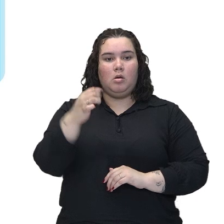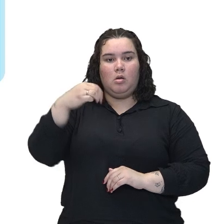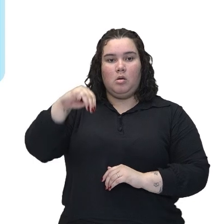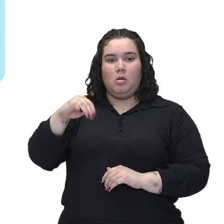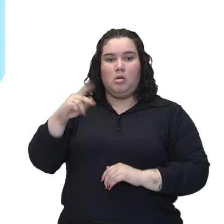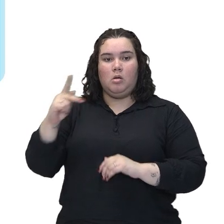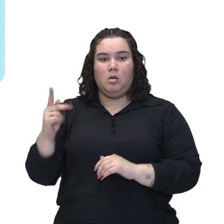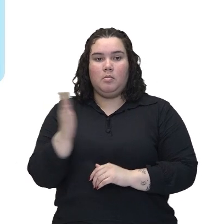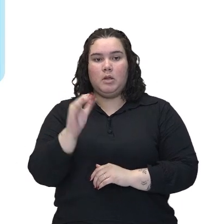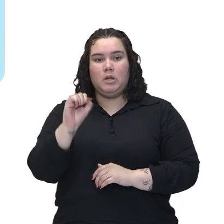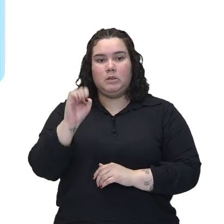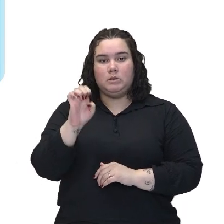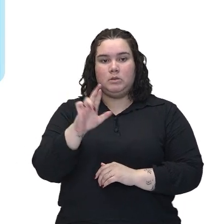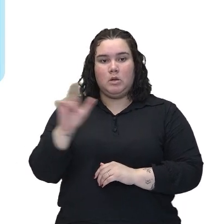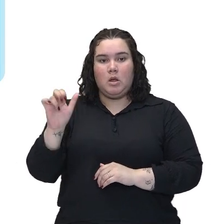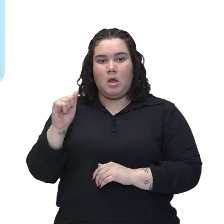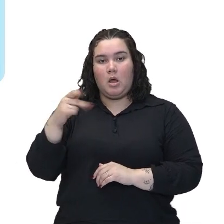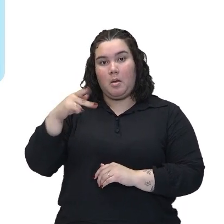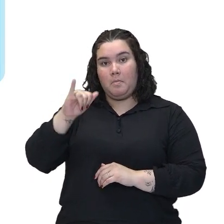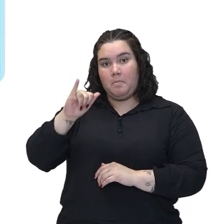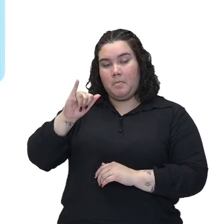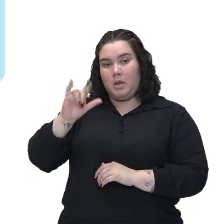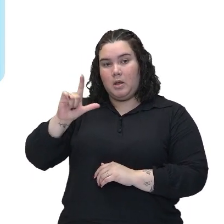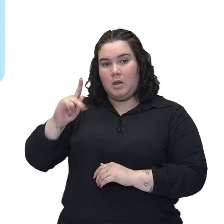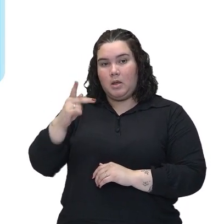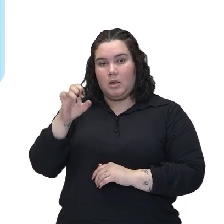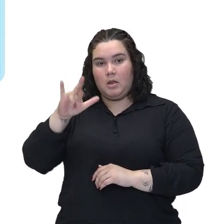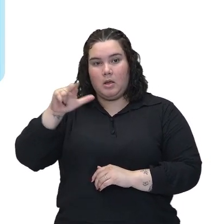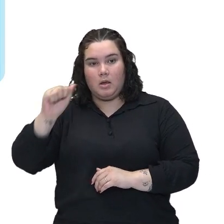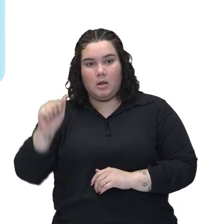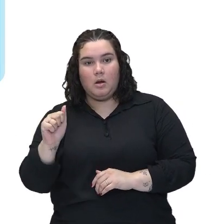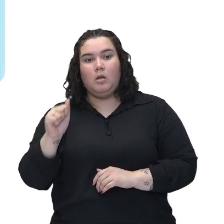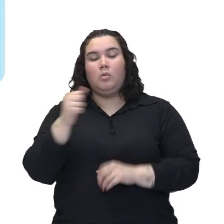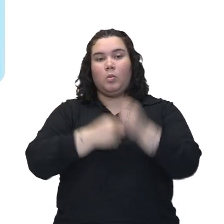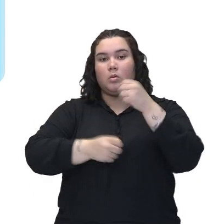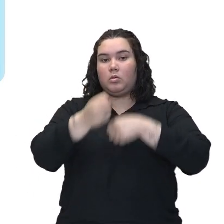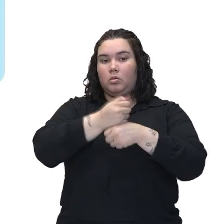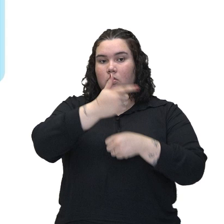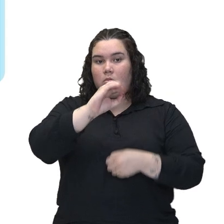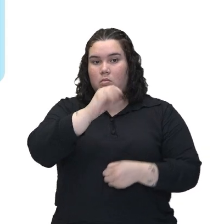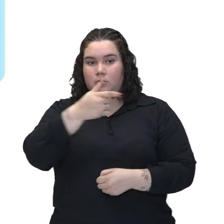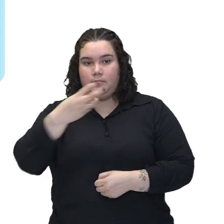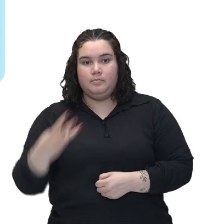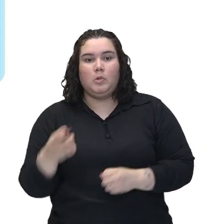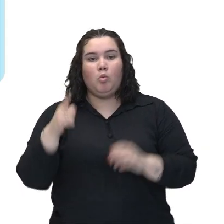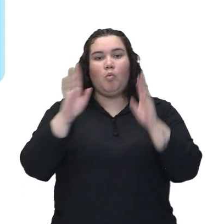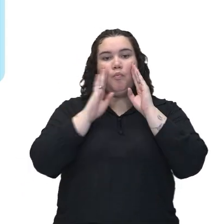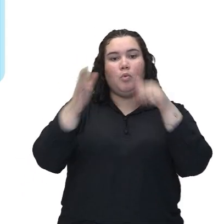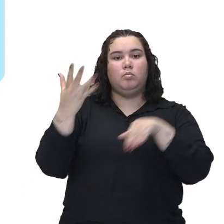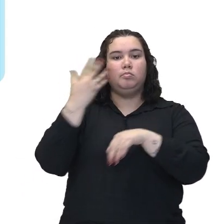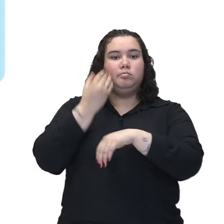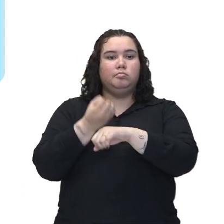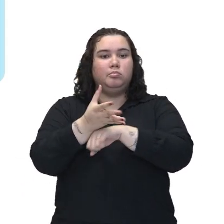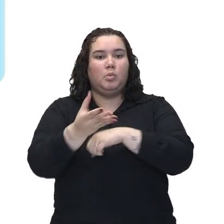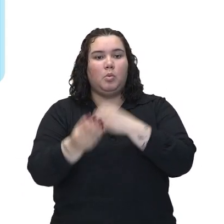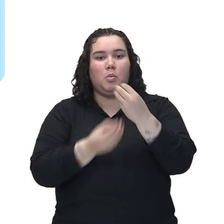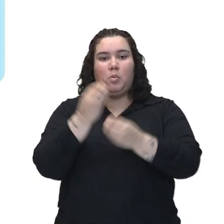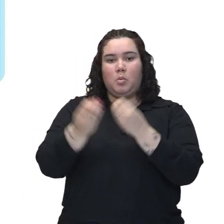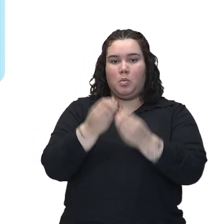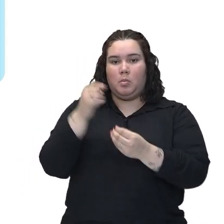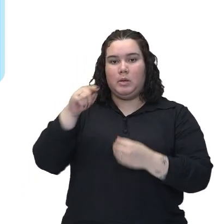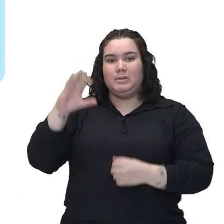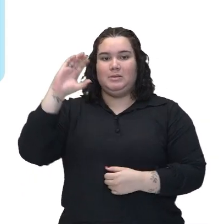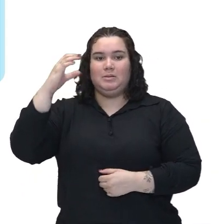voltado à produção de podcasts que tenham a ciência como um de seus ingredientes principais. Legal essa ideia do ingrediente, né? A